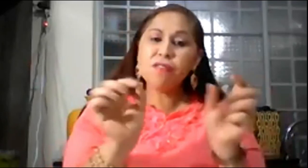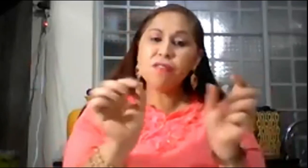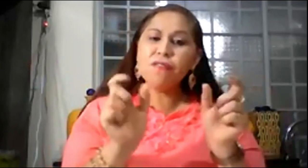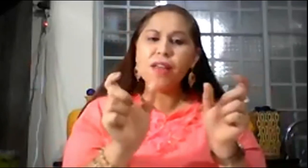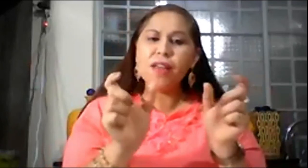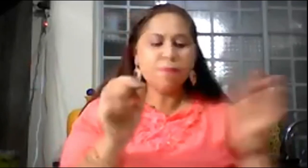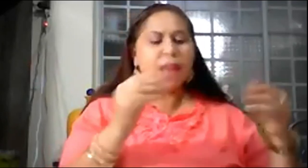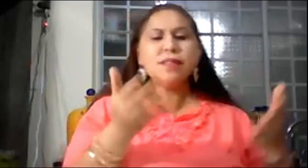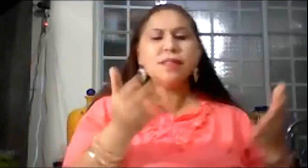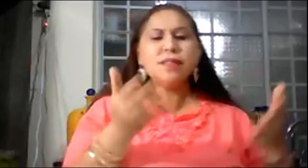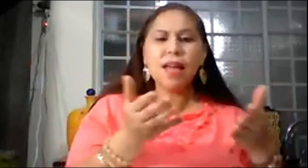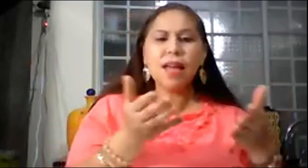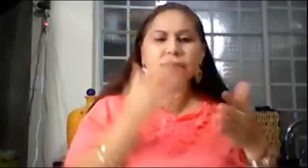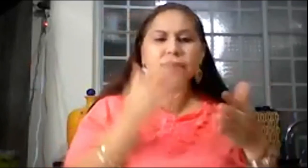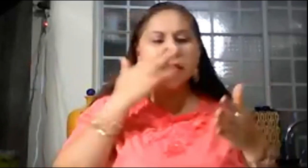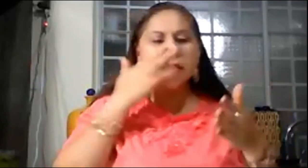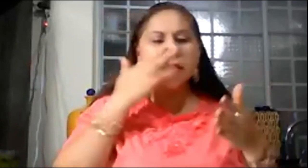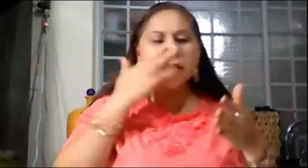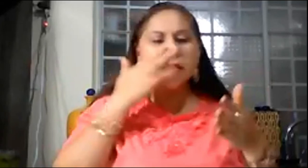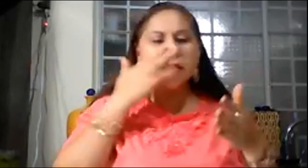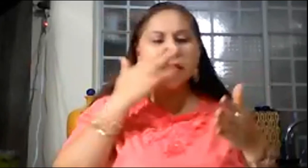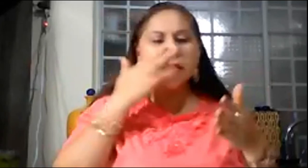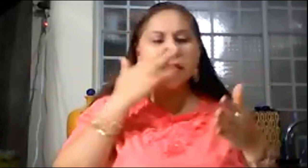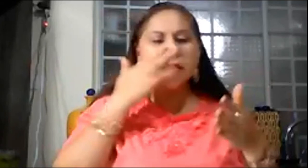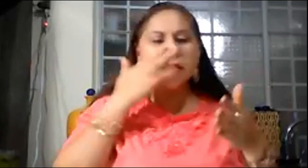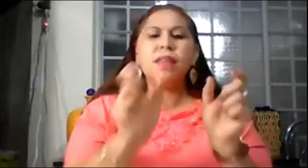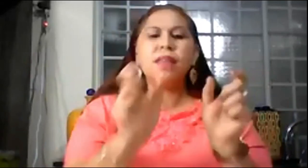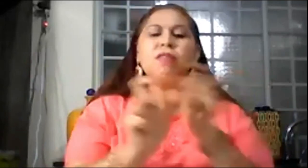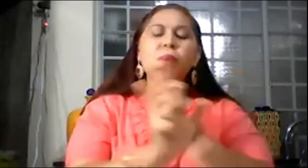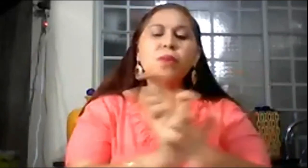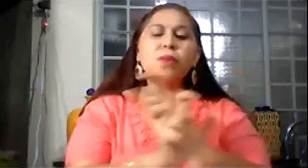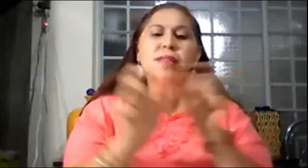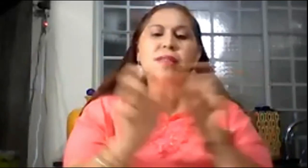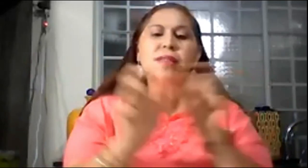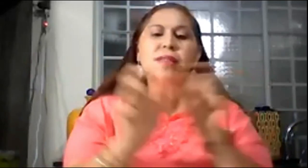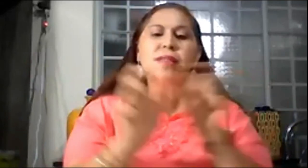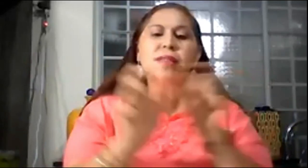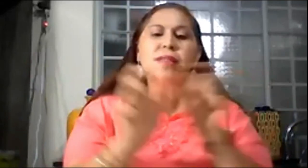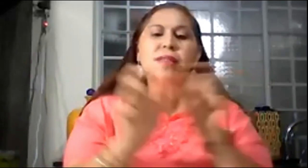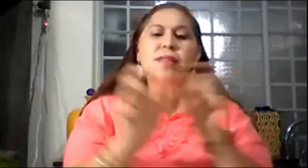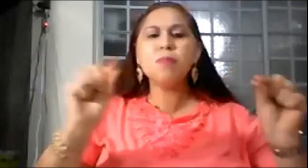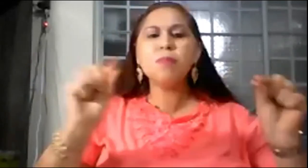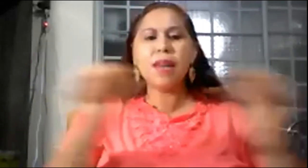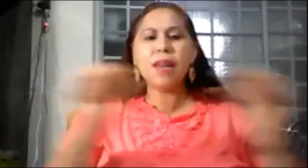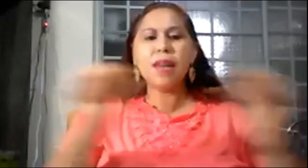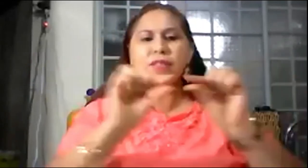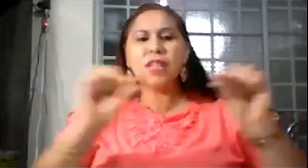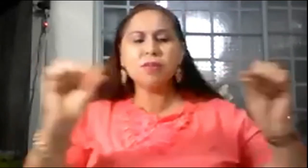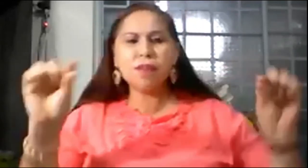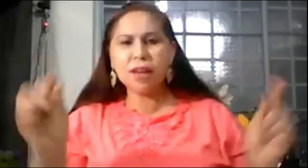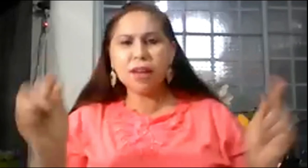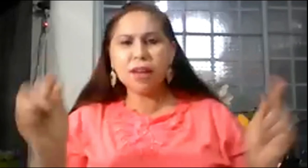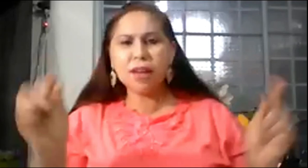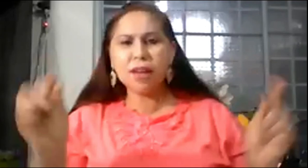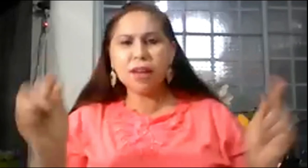vai ver a sintaxe, que seria o quê? Na língua portuguesa, a organização das palavras dentro da